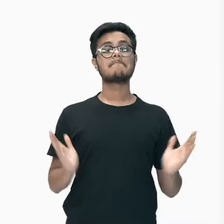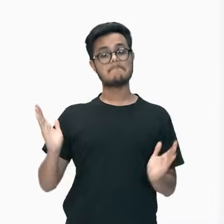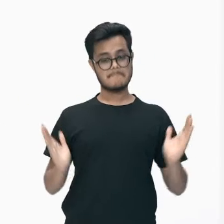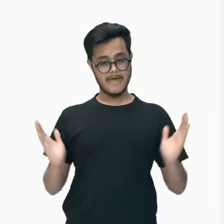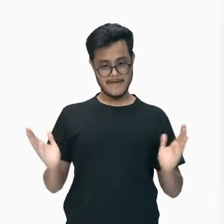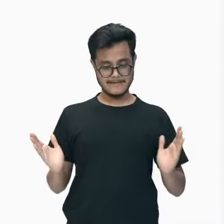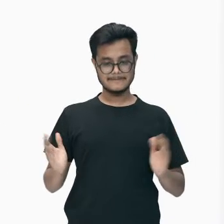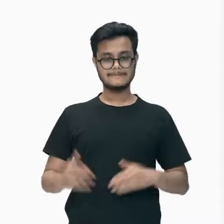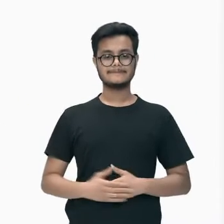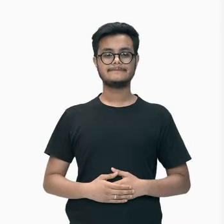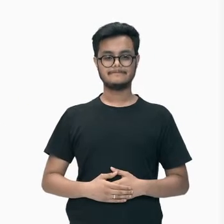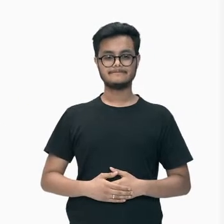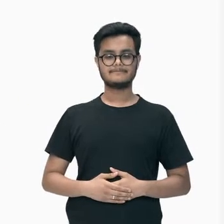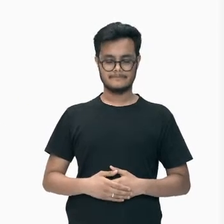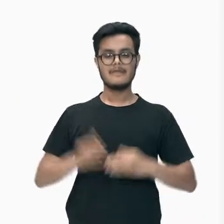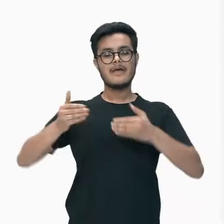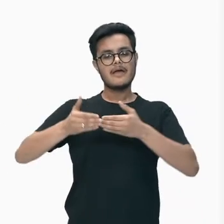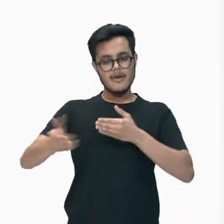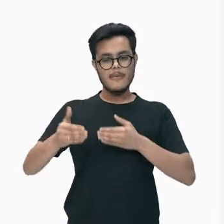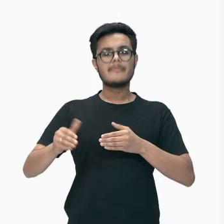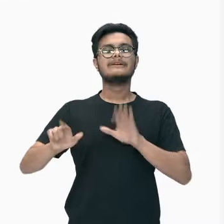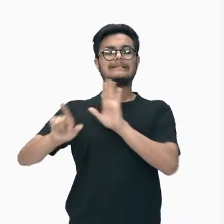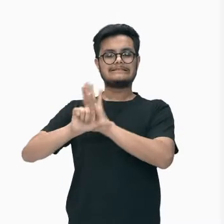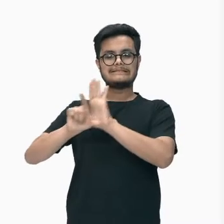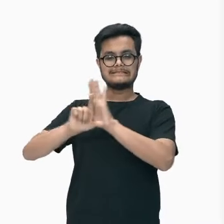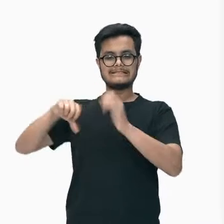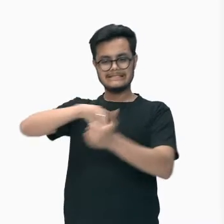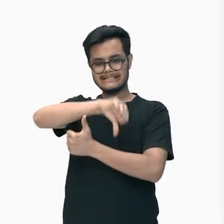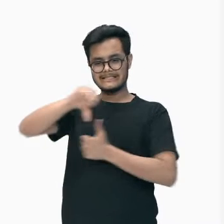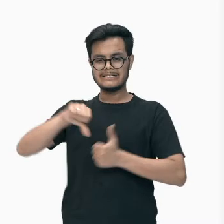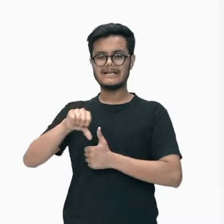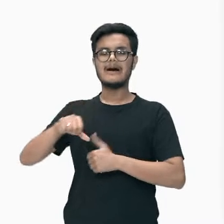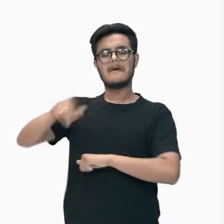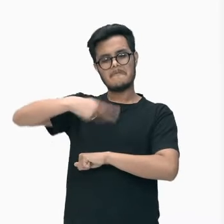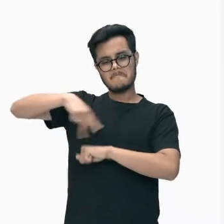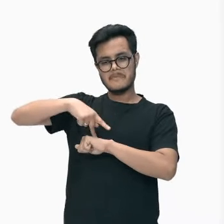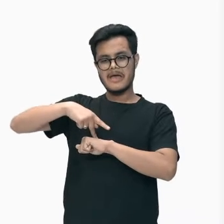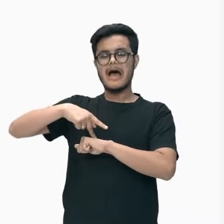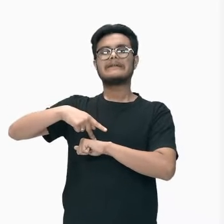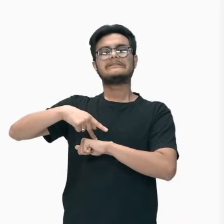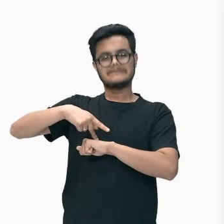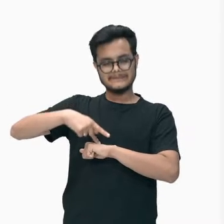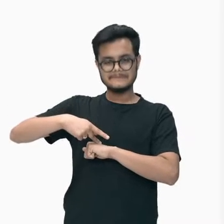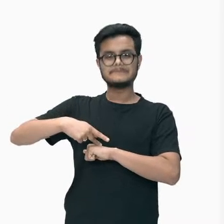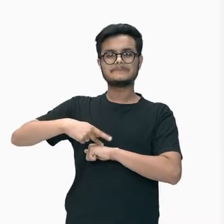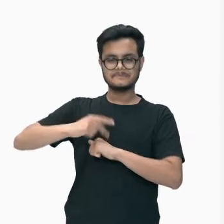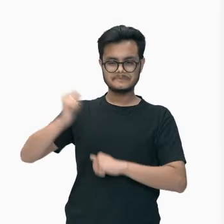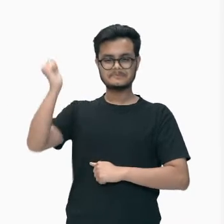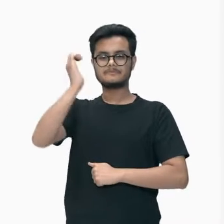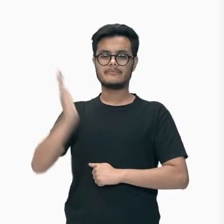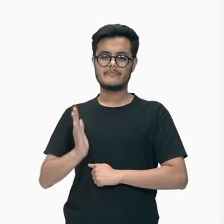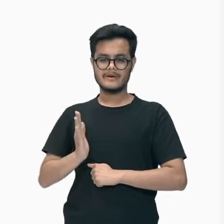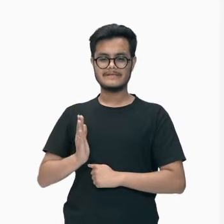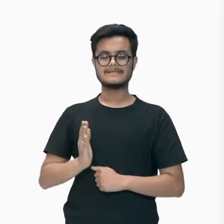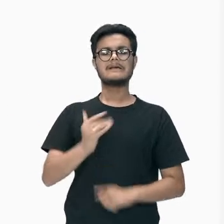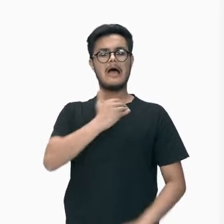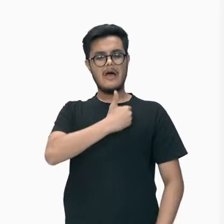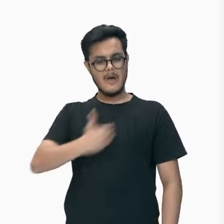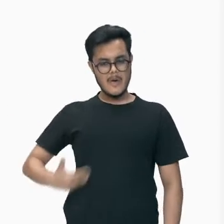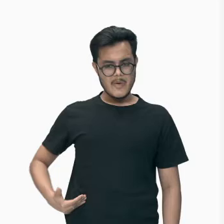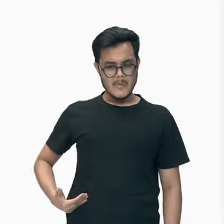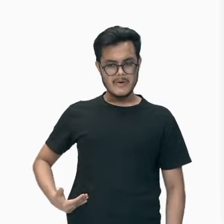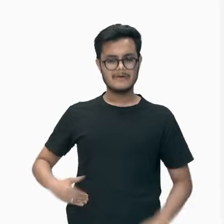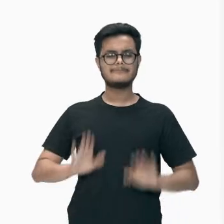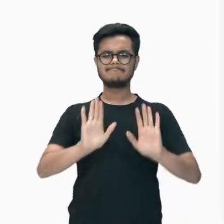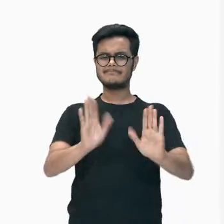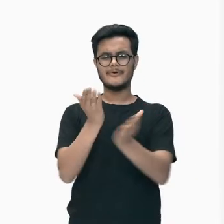1889, quando nós vamos ter um novo golpe, que é o golpe da República, da proclamação da República, que a gente vai ver isso daqui